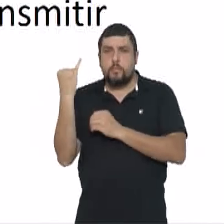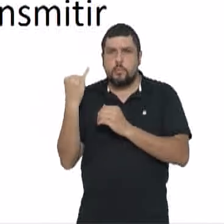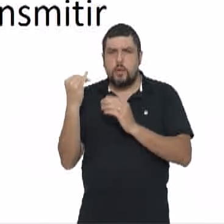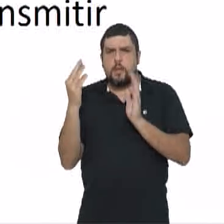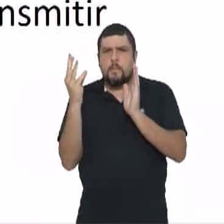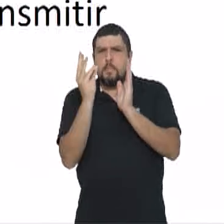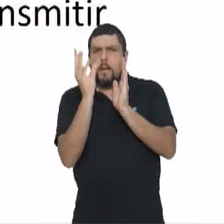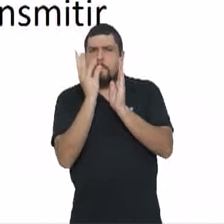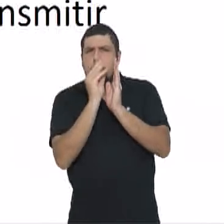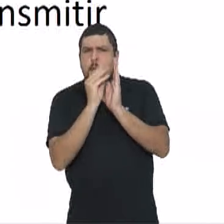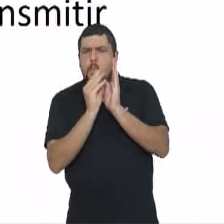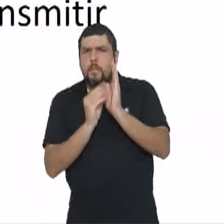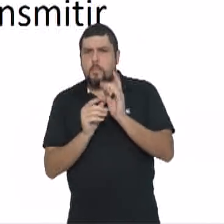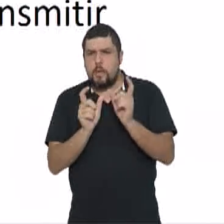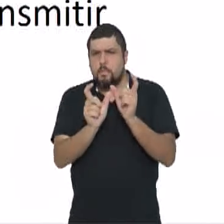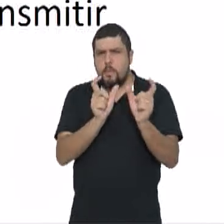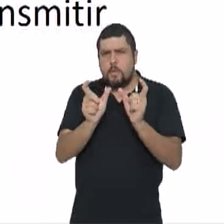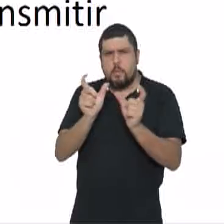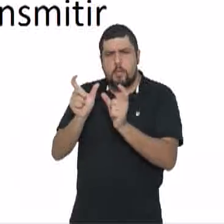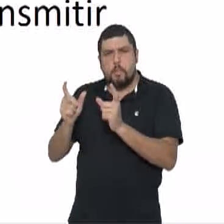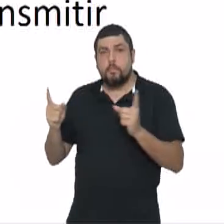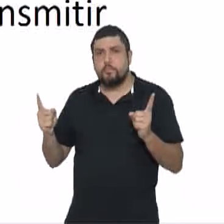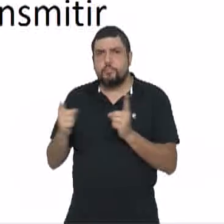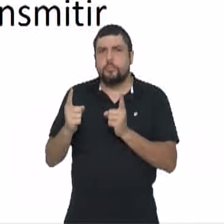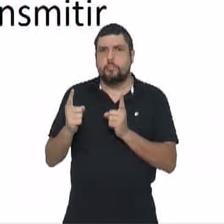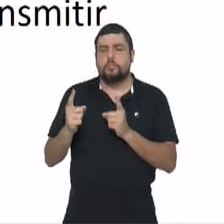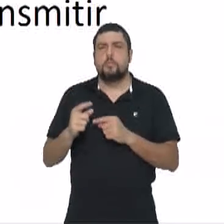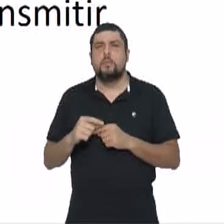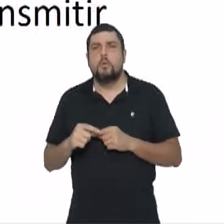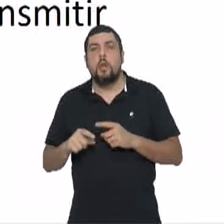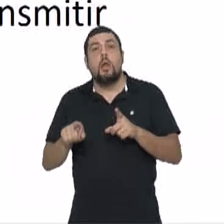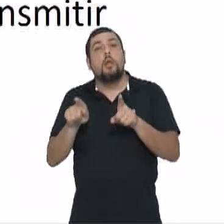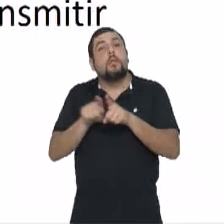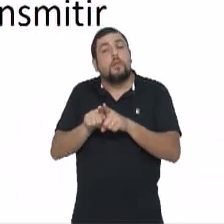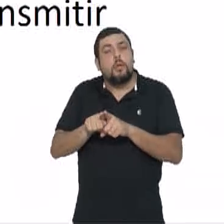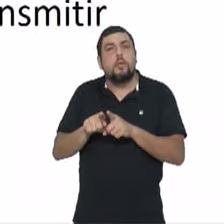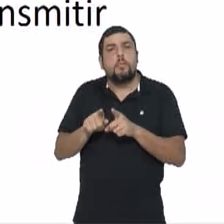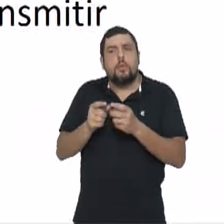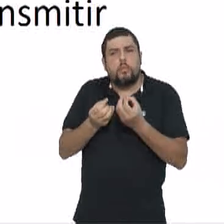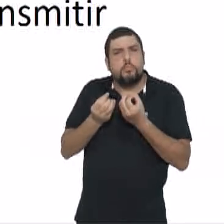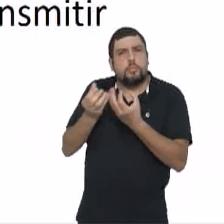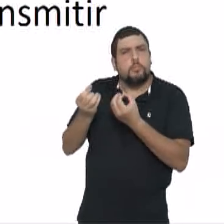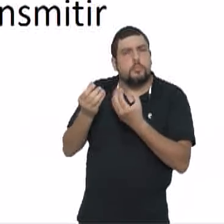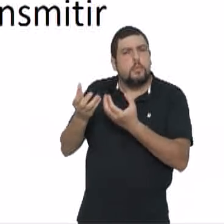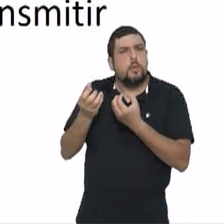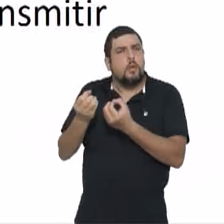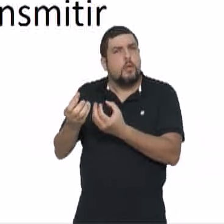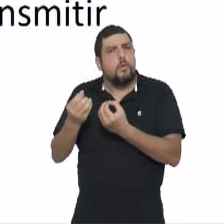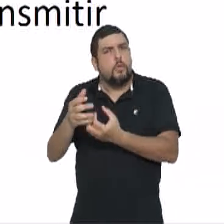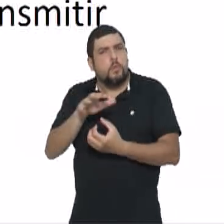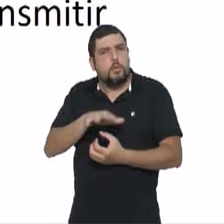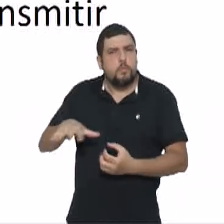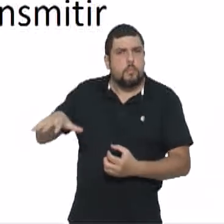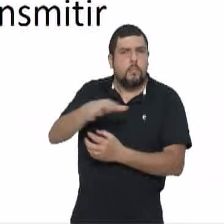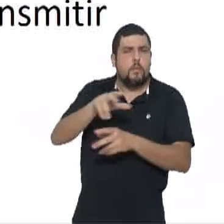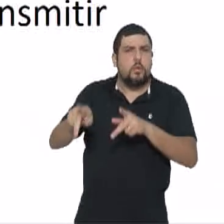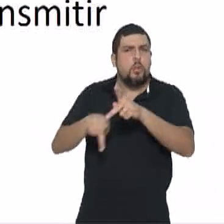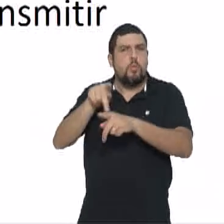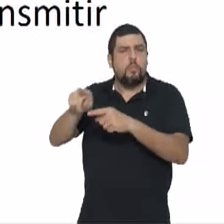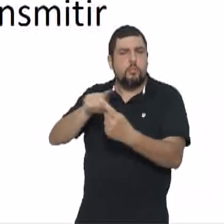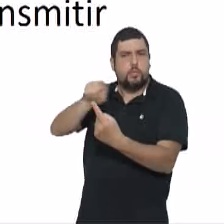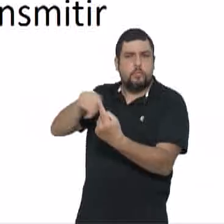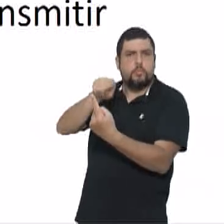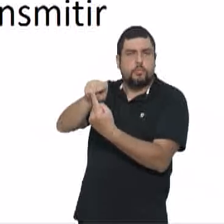uma contagem de palavras limitada e fornecer a melhor informação para o público-alvo. Saber